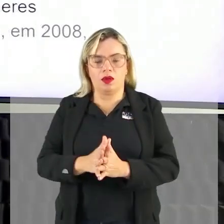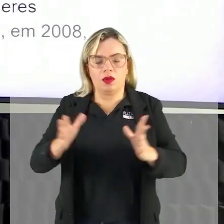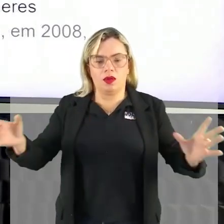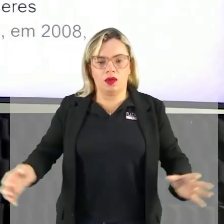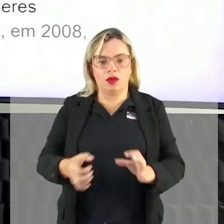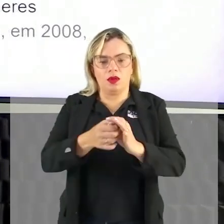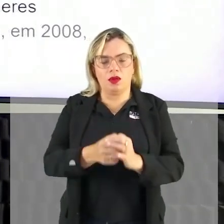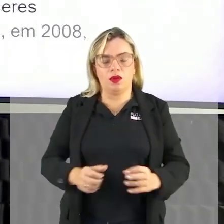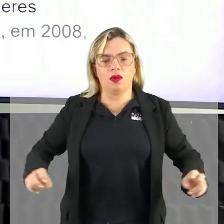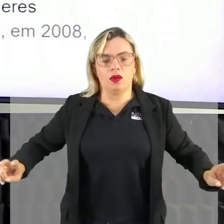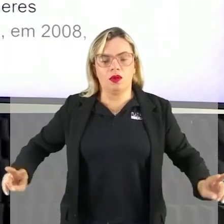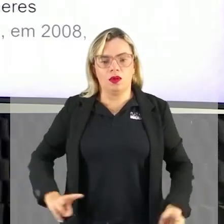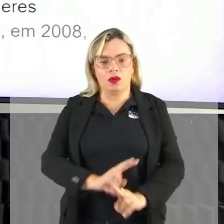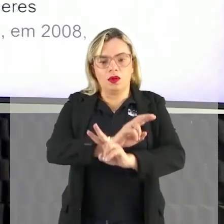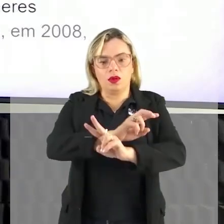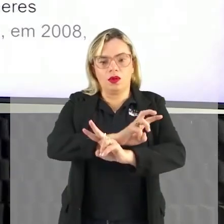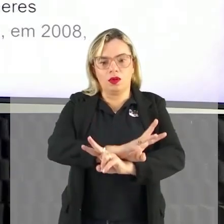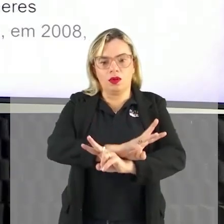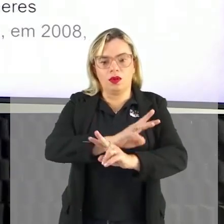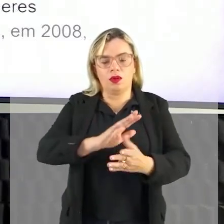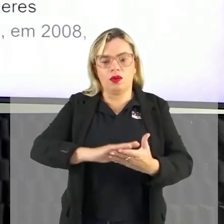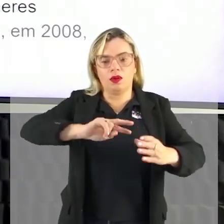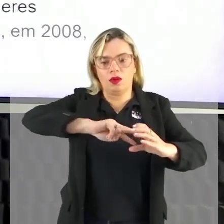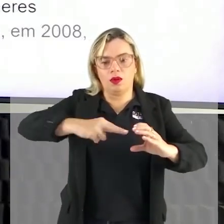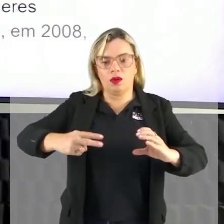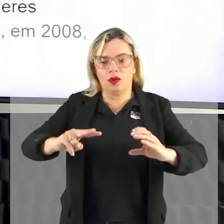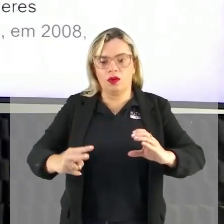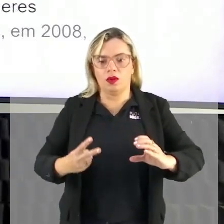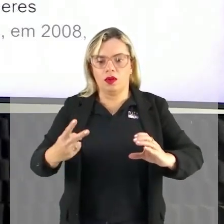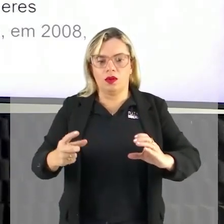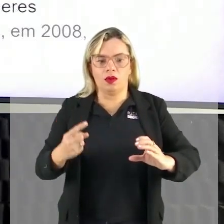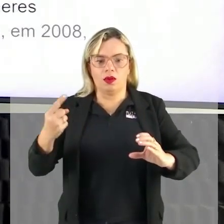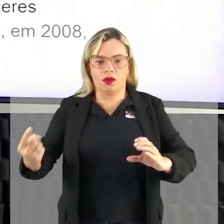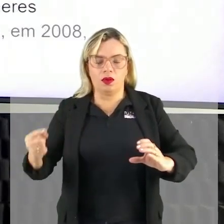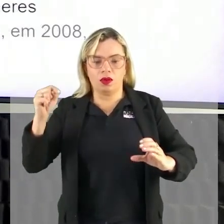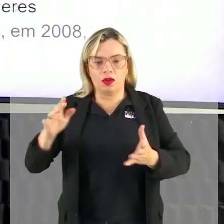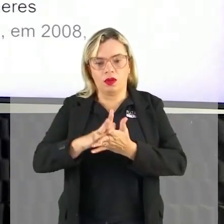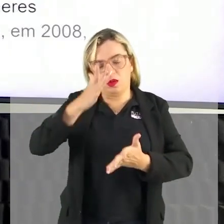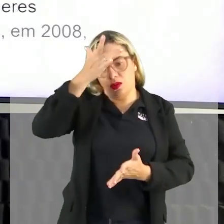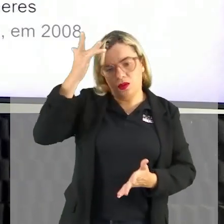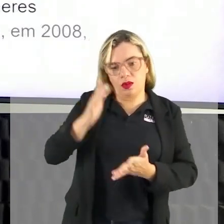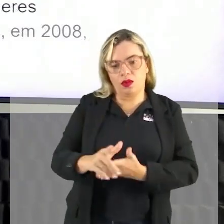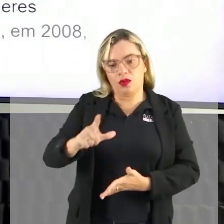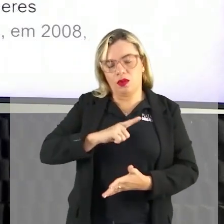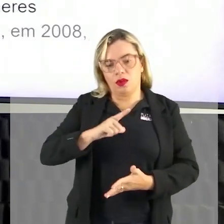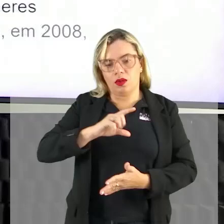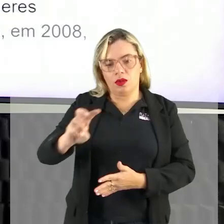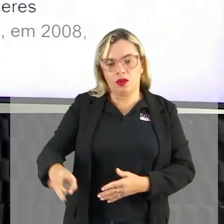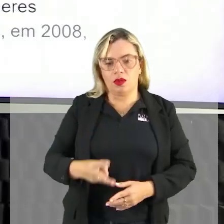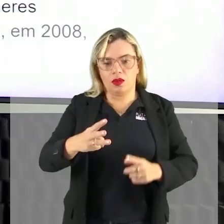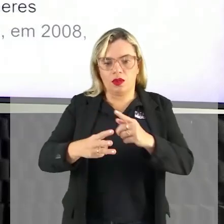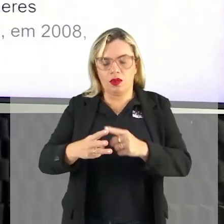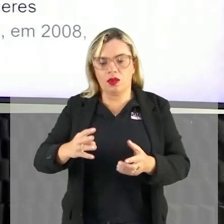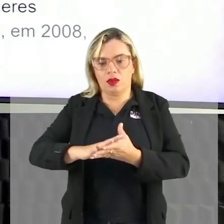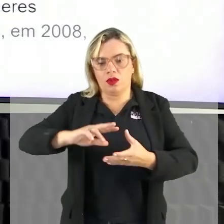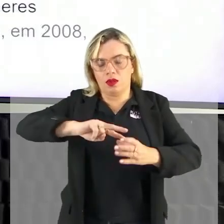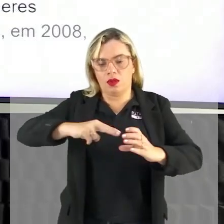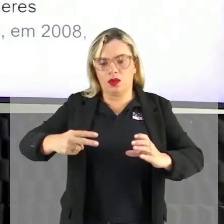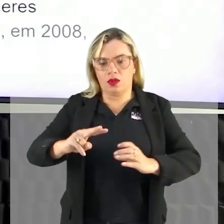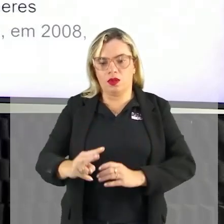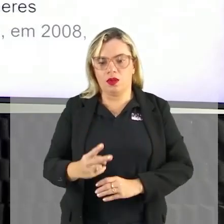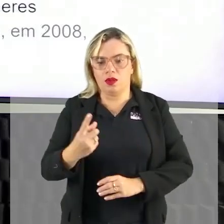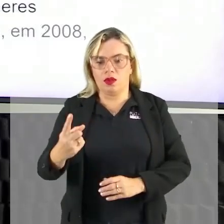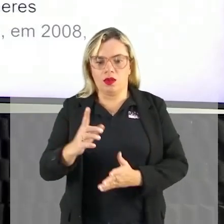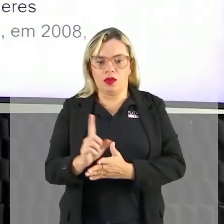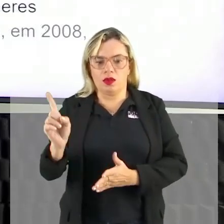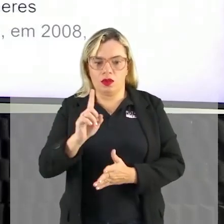associada à trissomia do cromossomo 21. Ou seja, o indivíduo possui 3 cromossomos 21 e não um